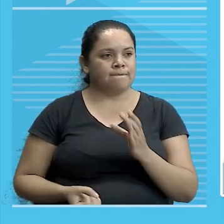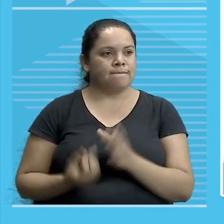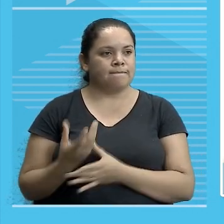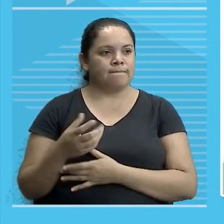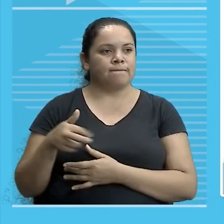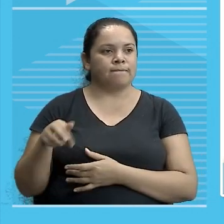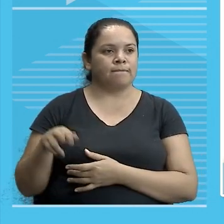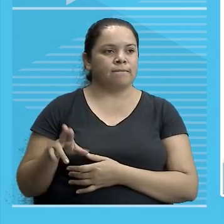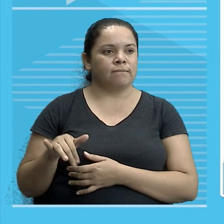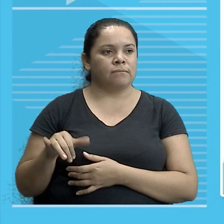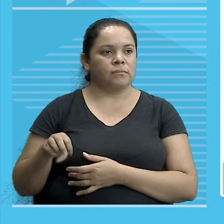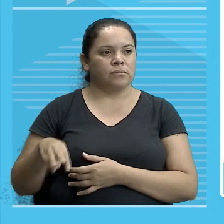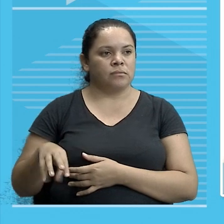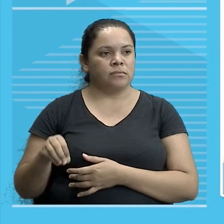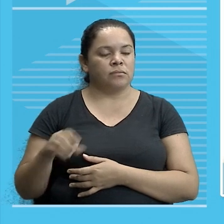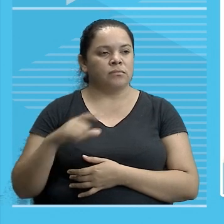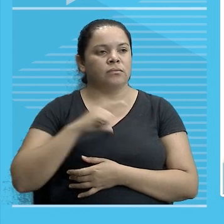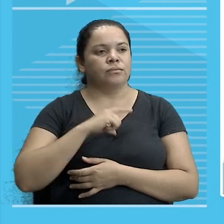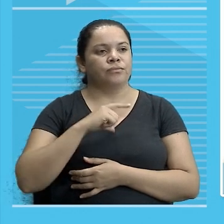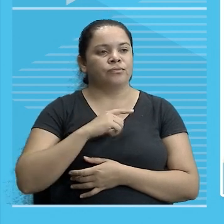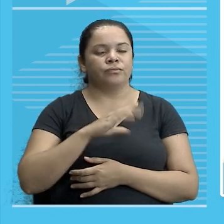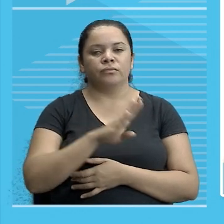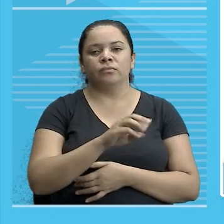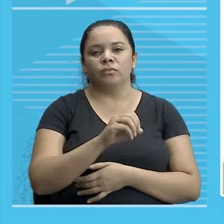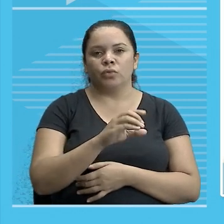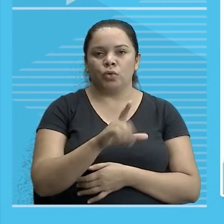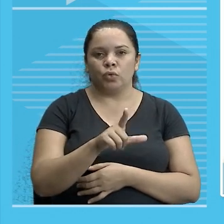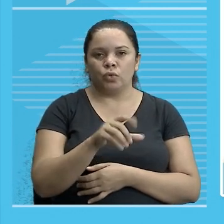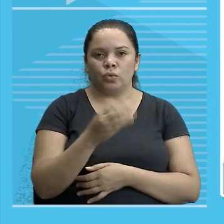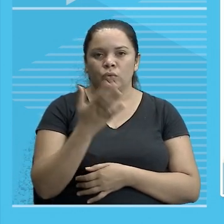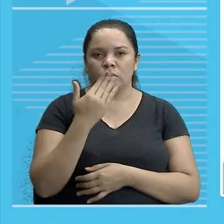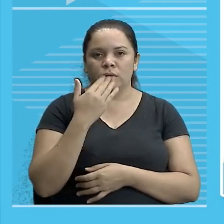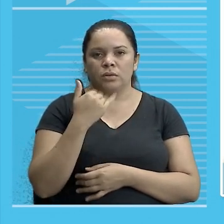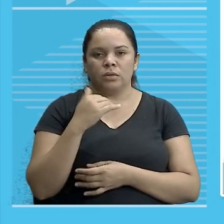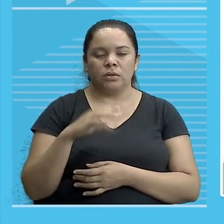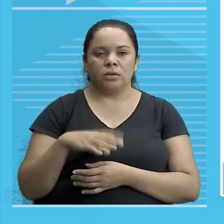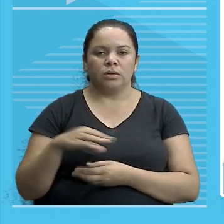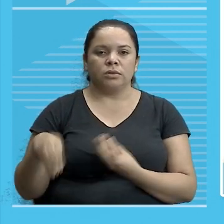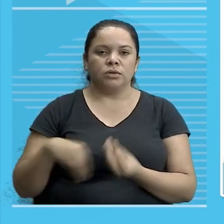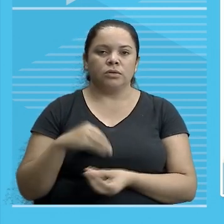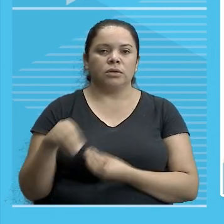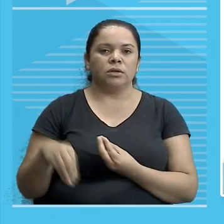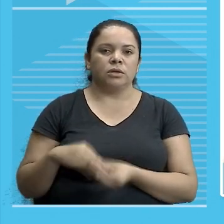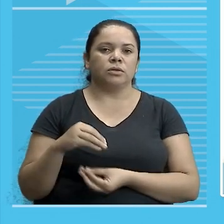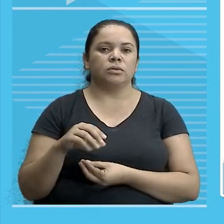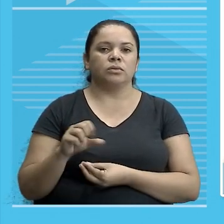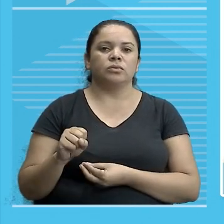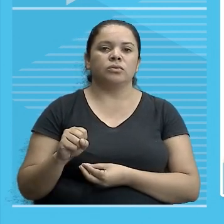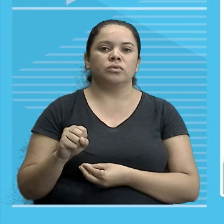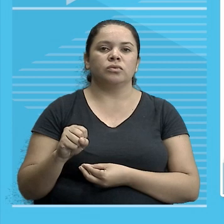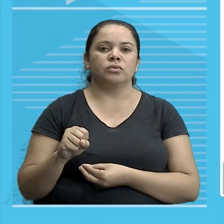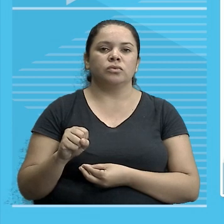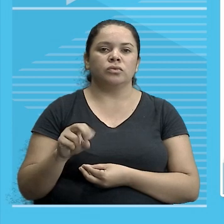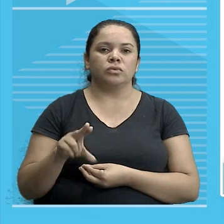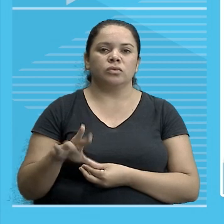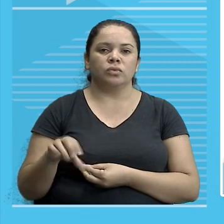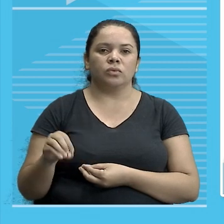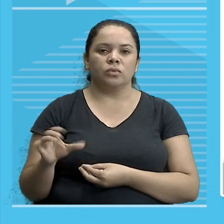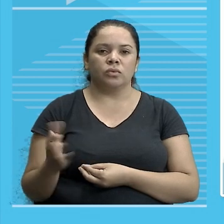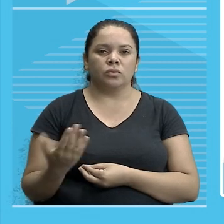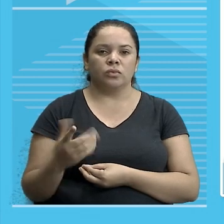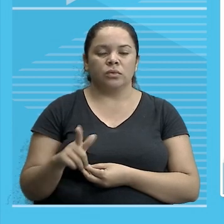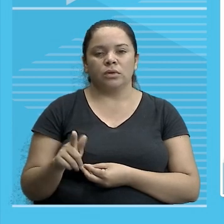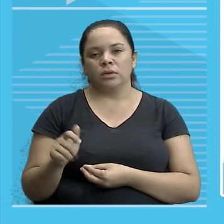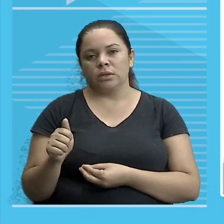o bolo alimentar, ao sair da boca, misturado com o suco gástrico. Esse quimo lá no intestino delgado,